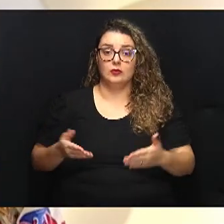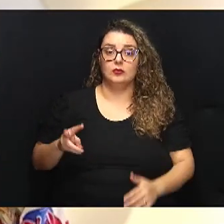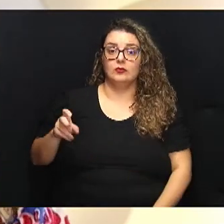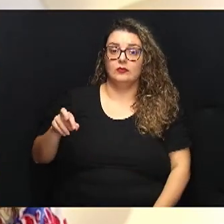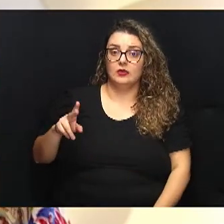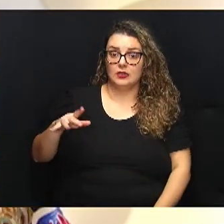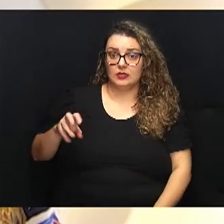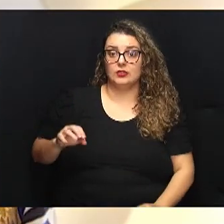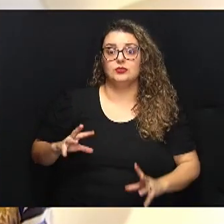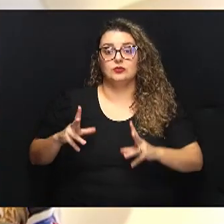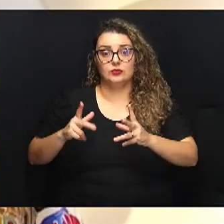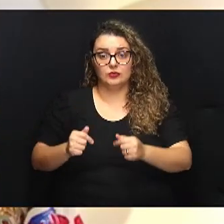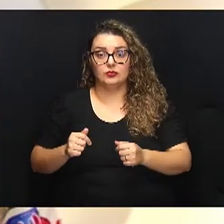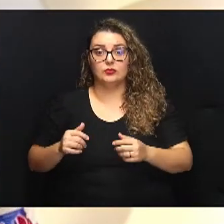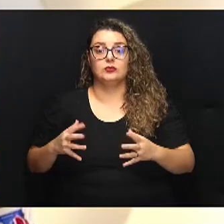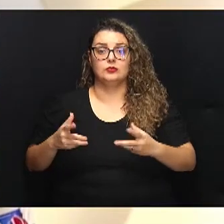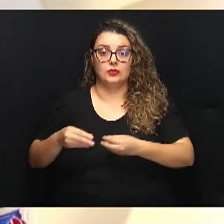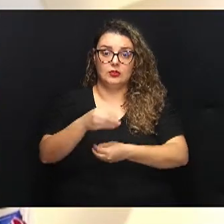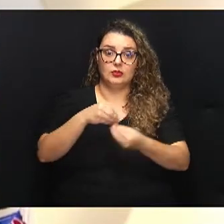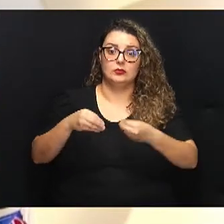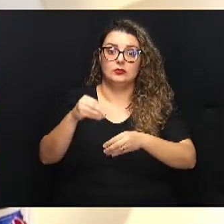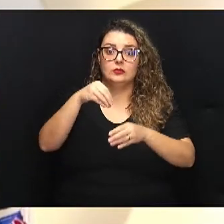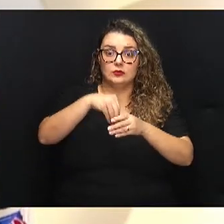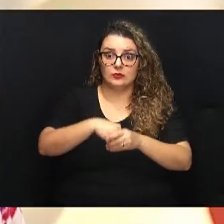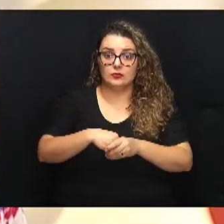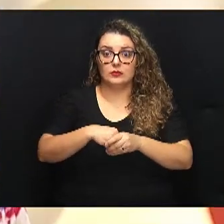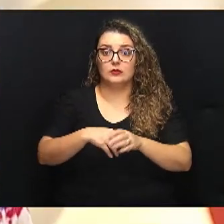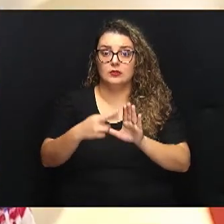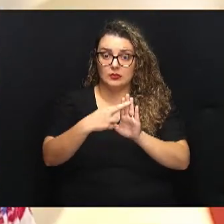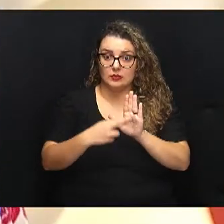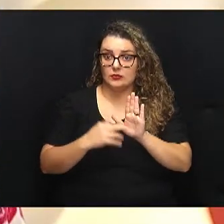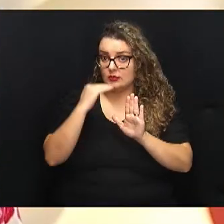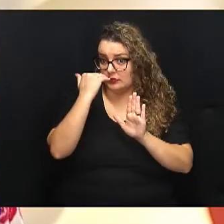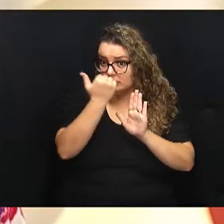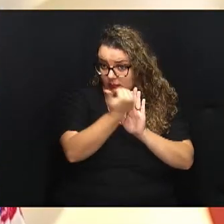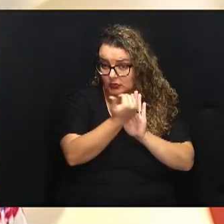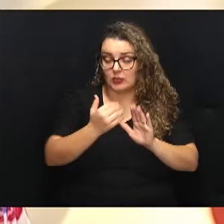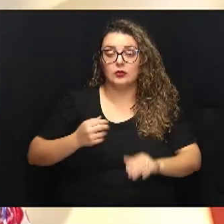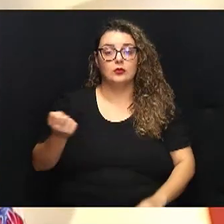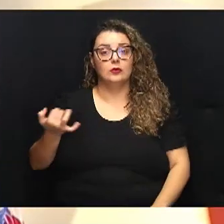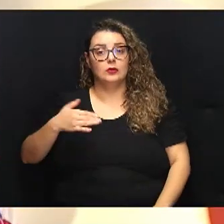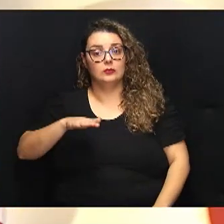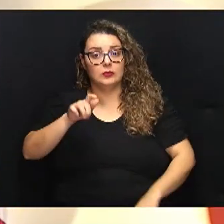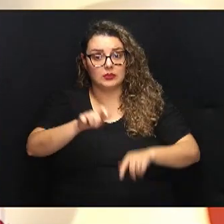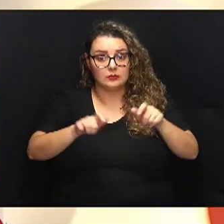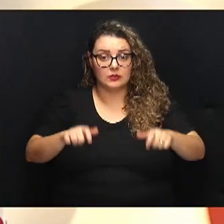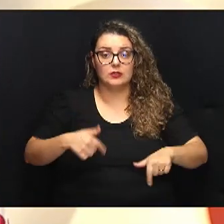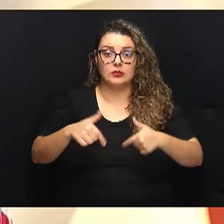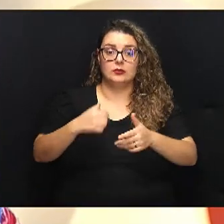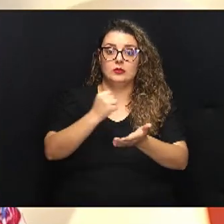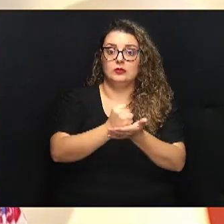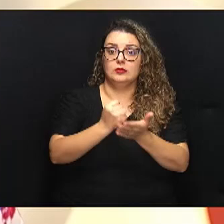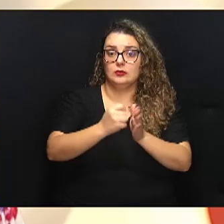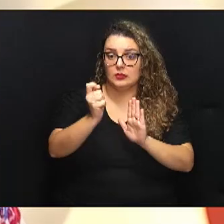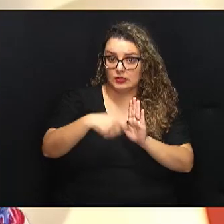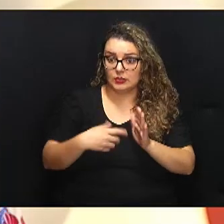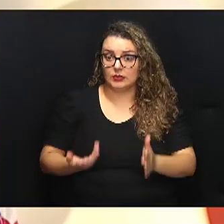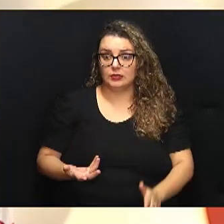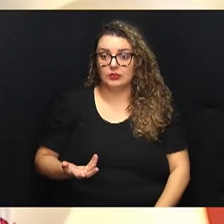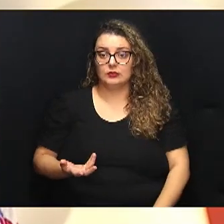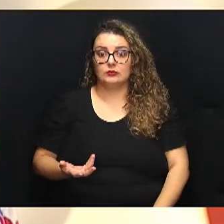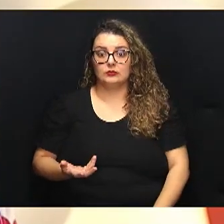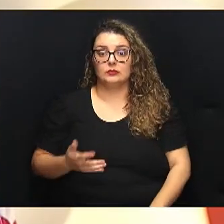todo, todo mundo tem que seguir as normas. Quanto mais gente trabalhando com carteira assinada,